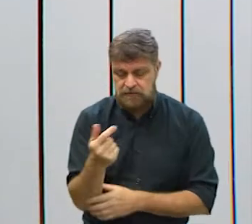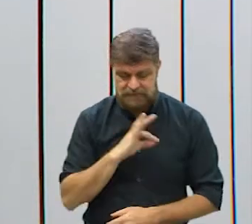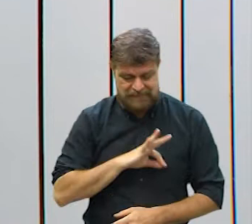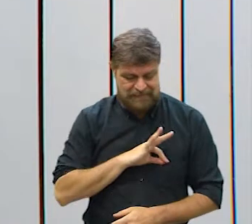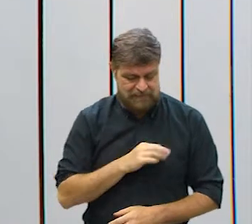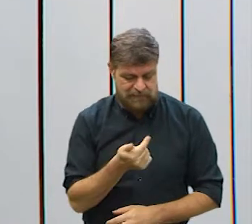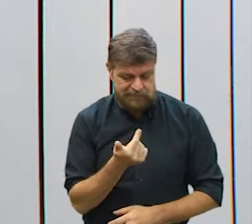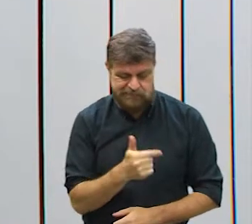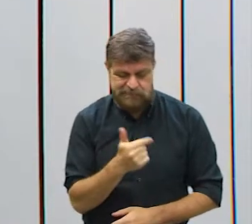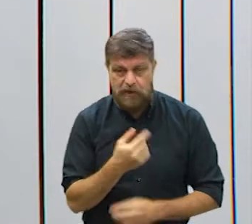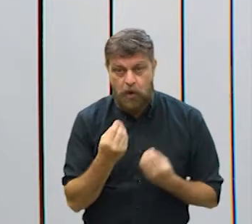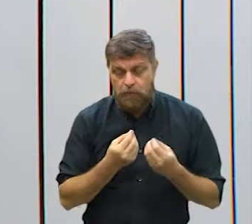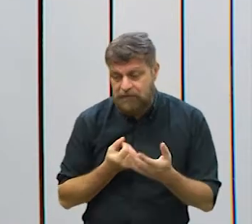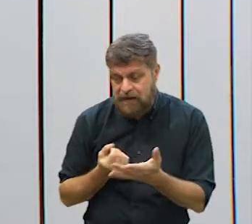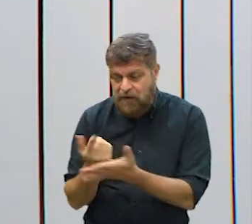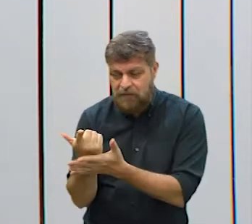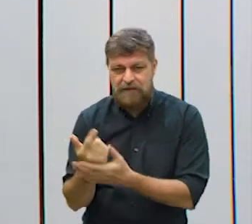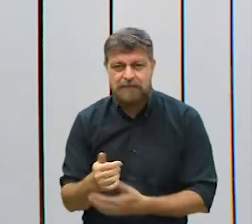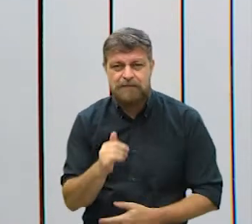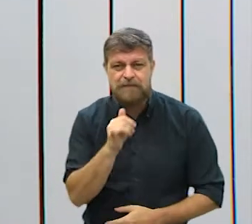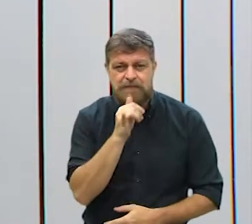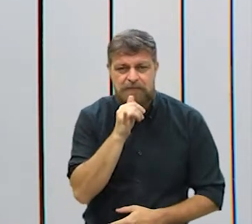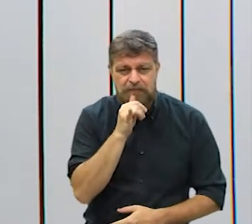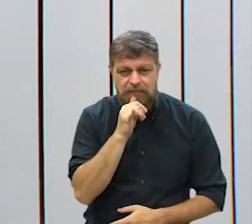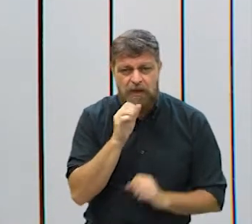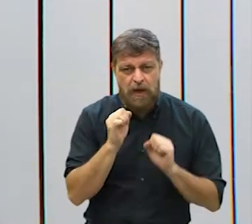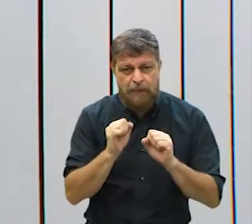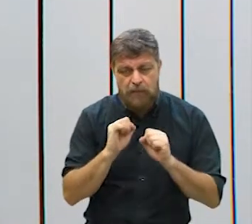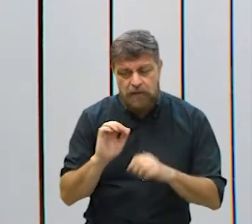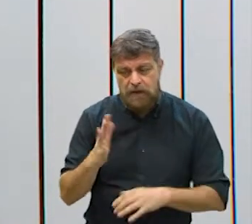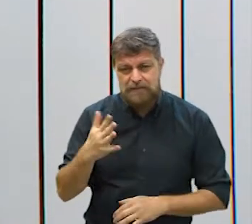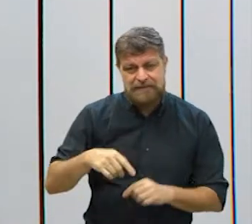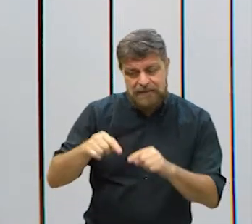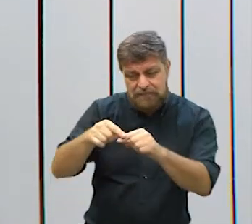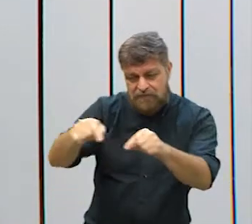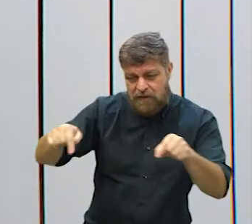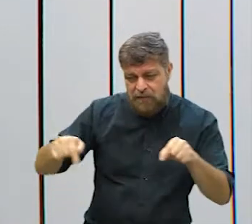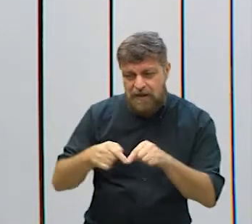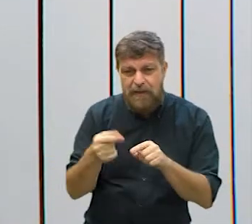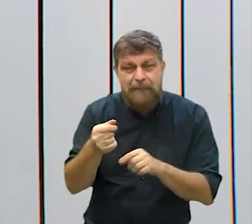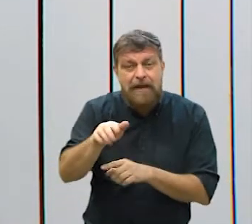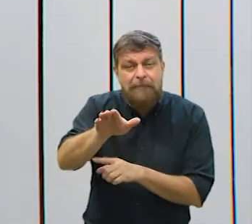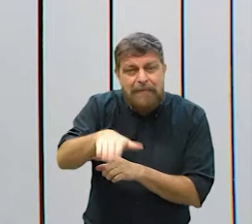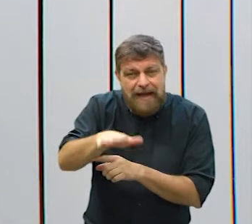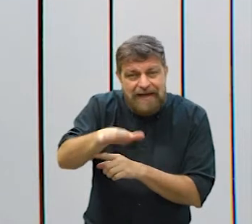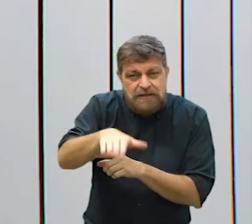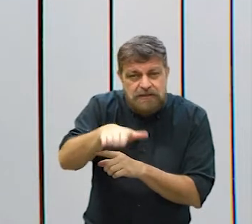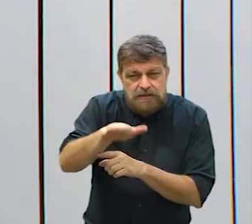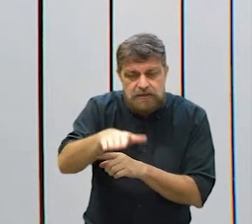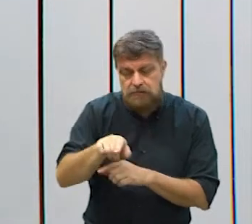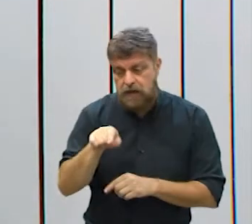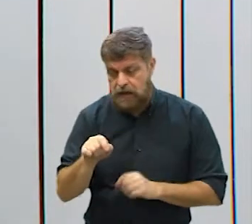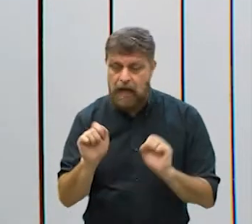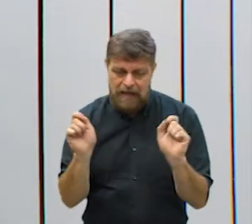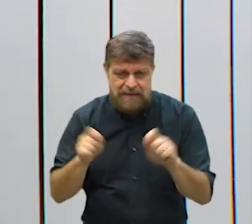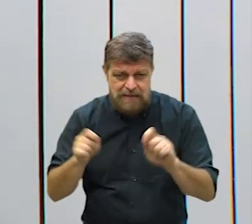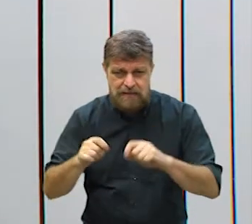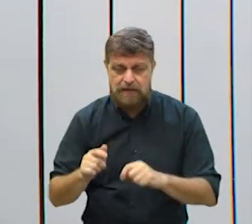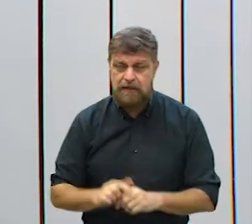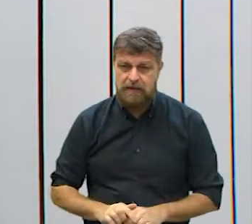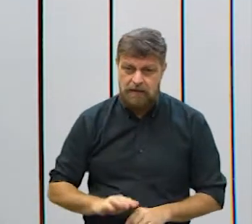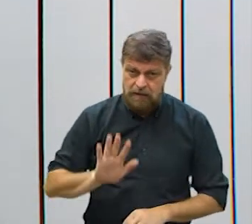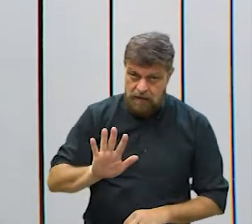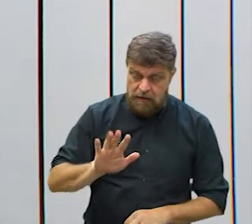renda, é capaz de comprar, mesmo que seja ali consideravelmente, quando a gente fala baratinho, né? É baratinho, às